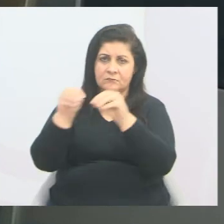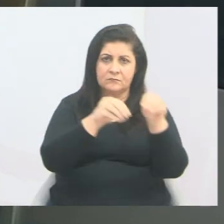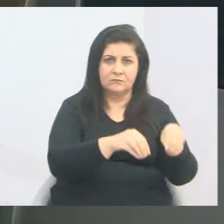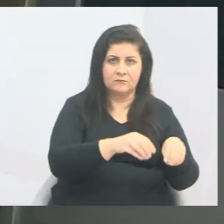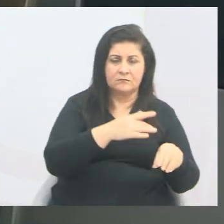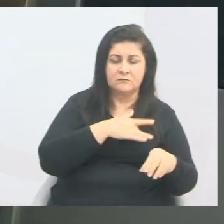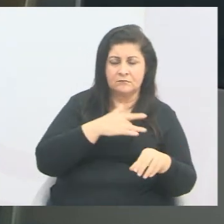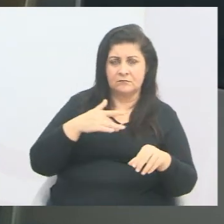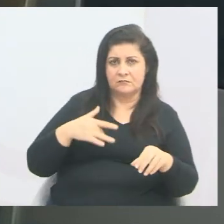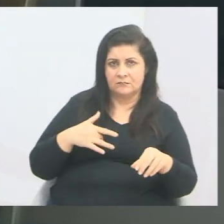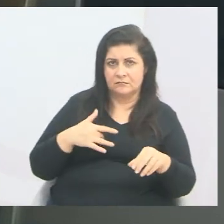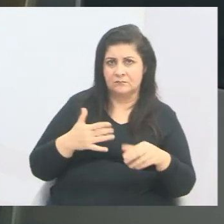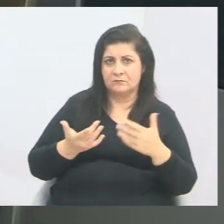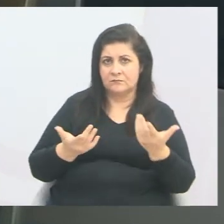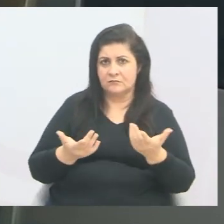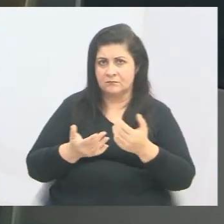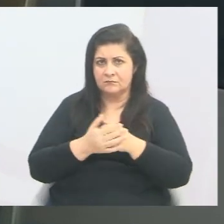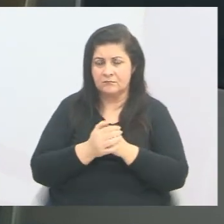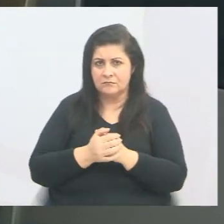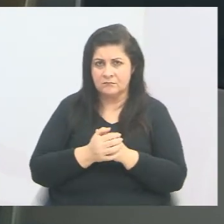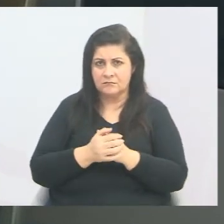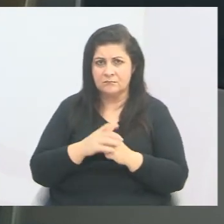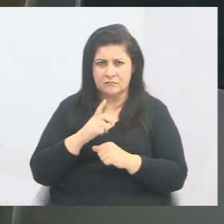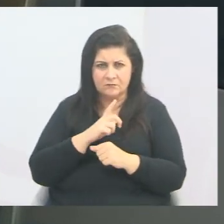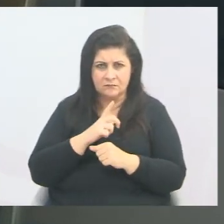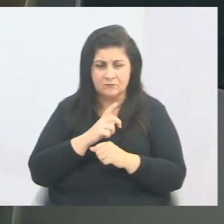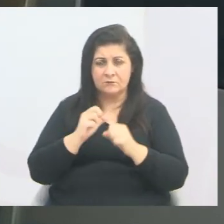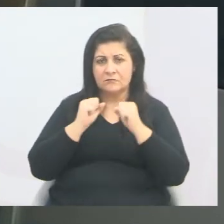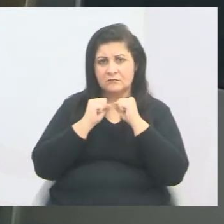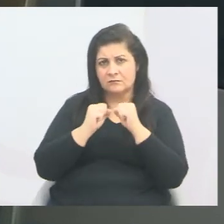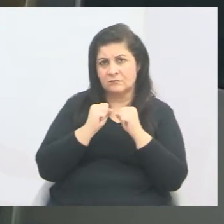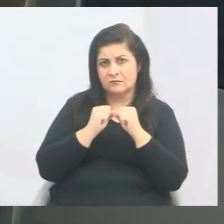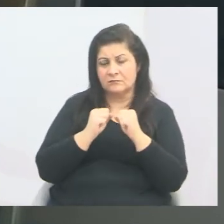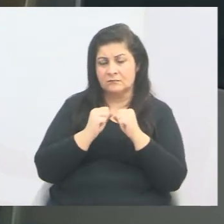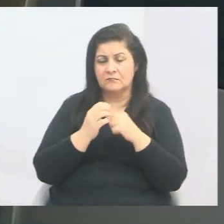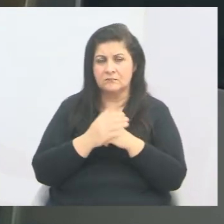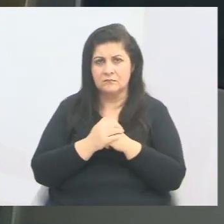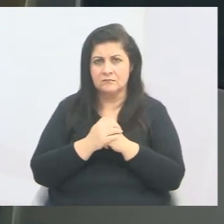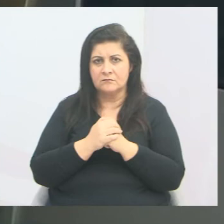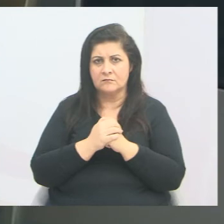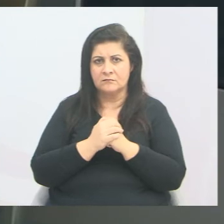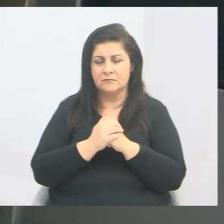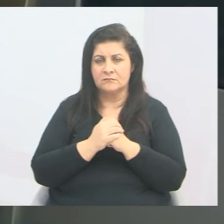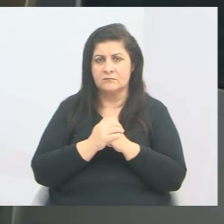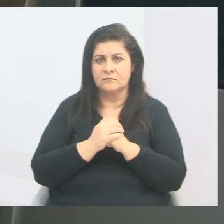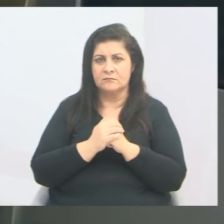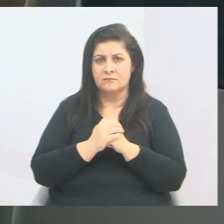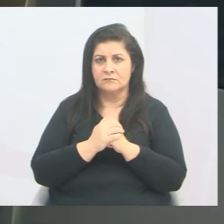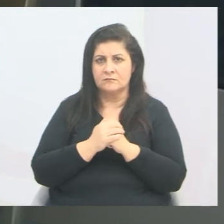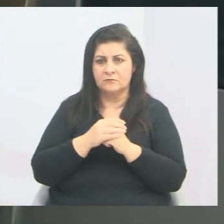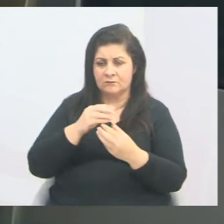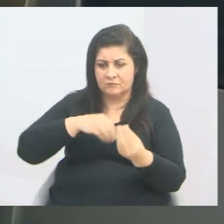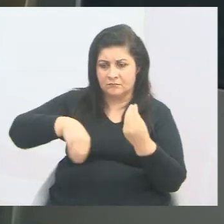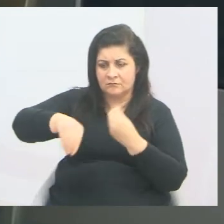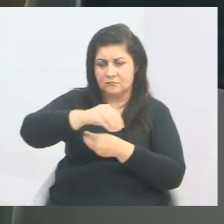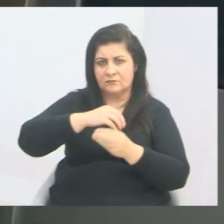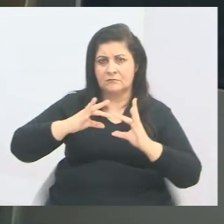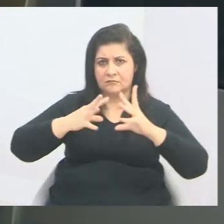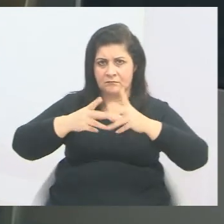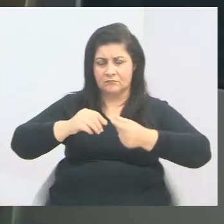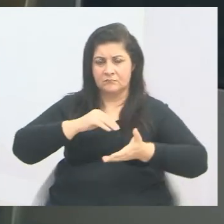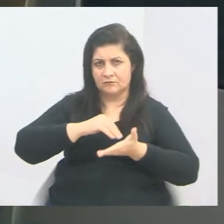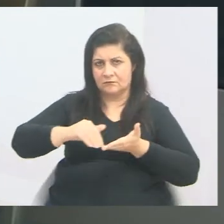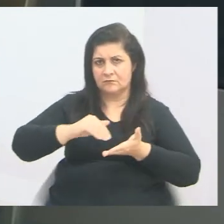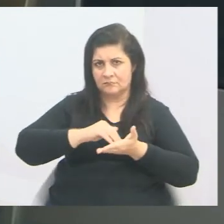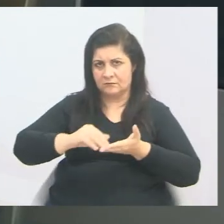lá. Então, existe esse trabalho, essa análise um pouco mais complexa, envolvendo todas as secretarias,